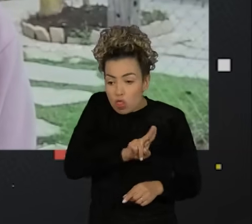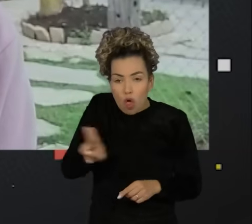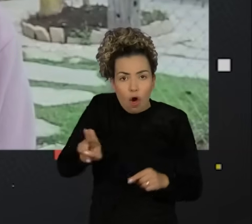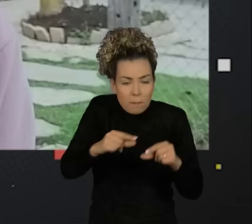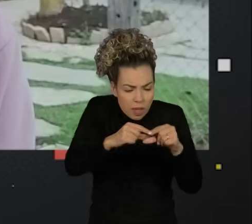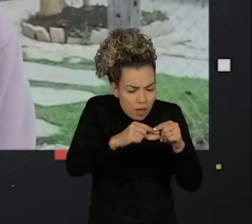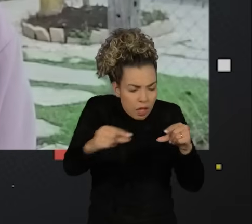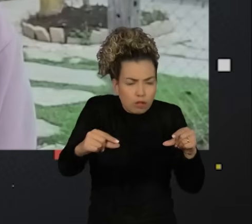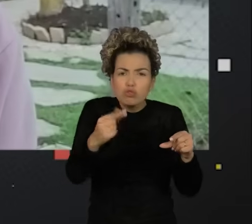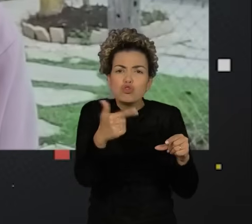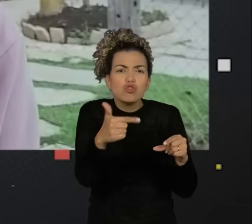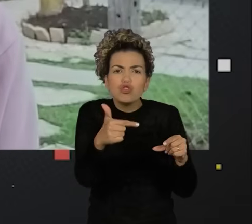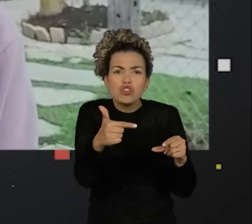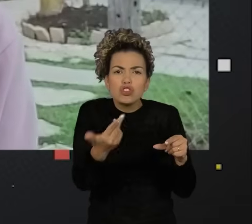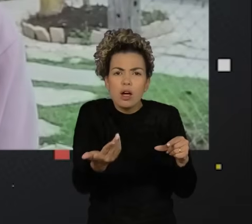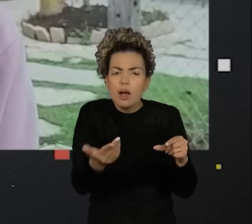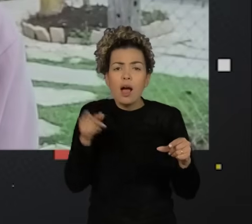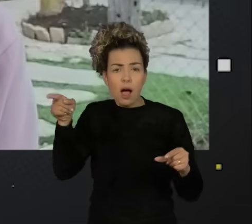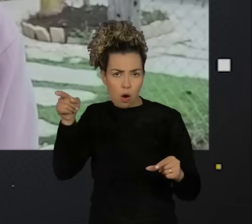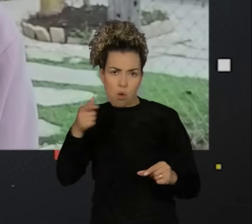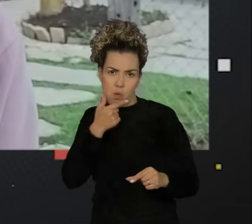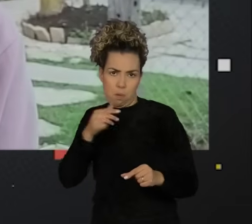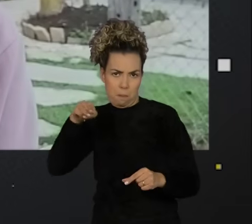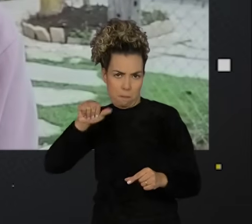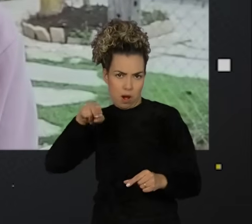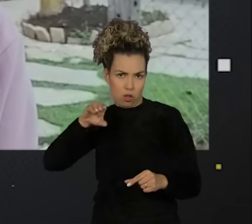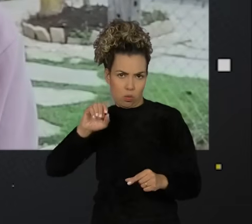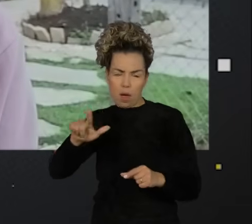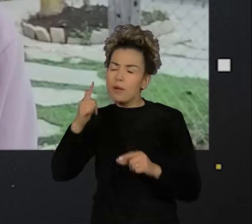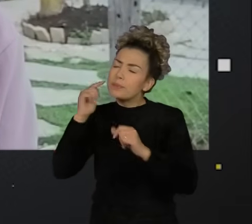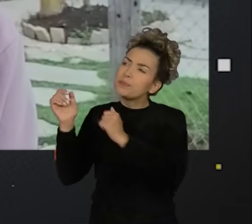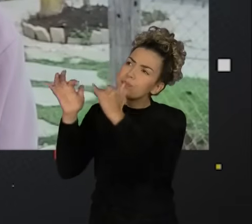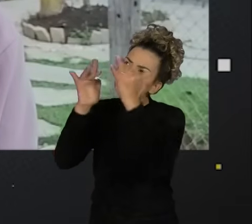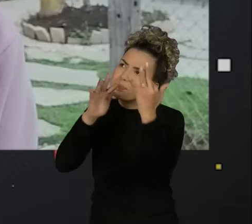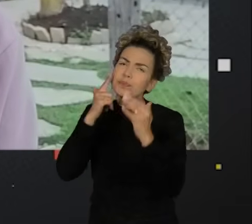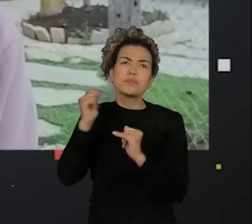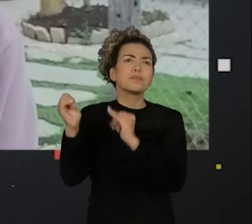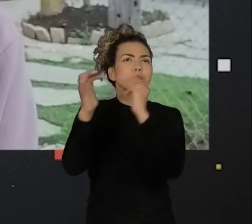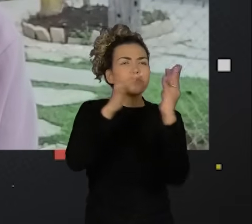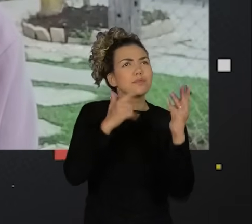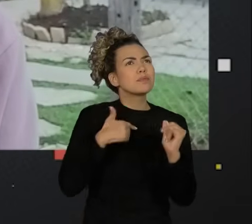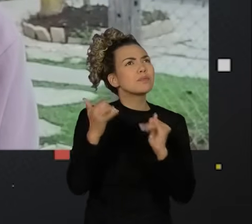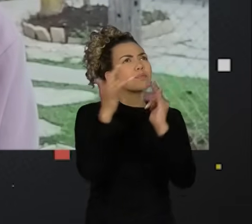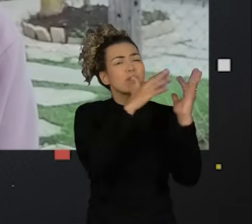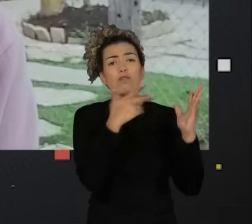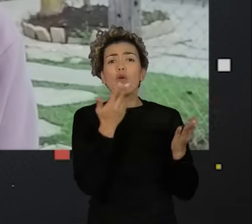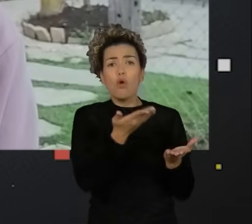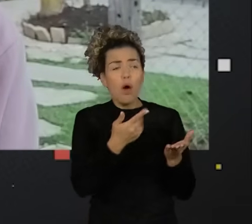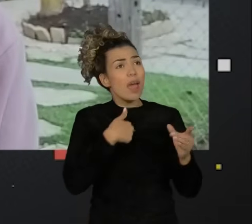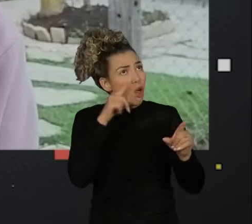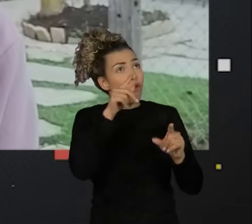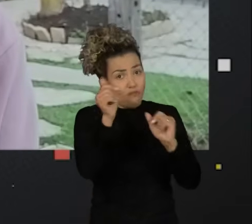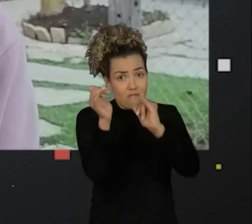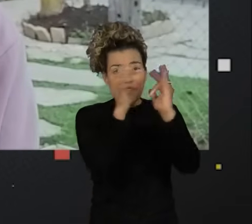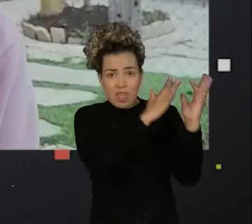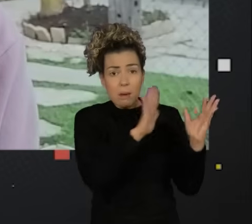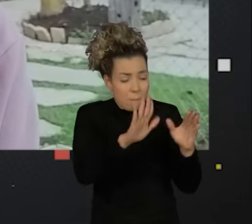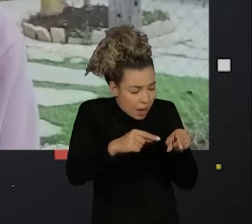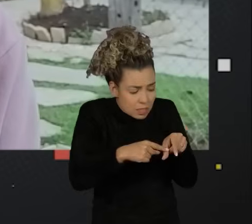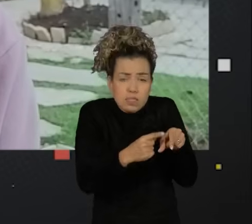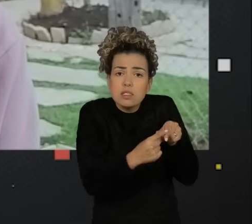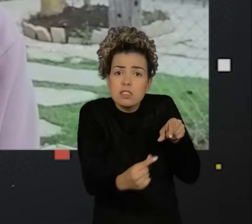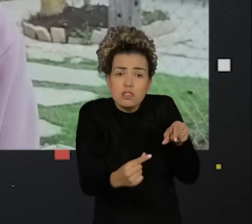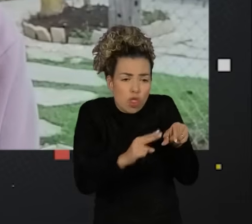E aí ele me ligou imediatamente que ele viu os testes e falou assim, Luiz, qual é o nome da atriz de